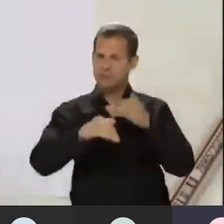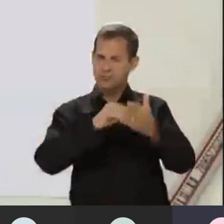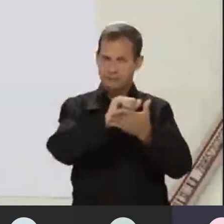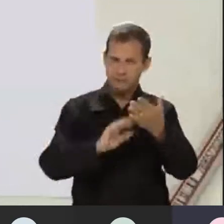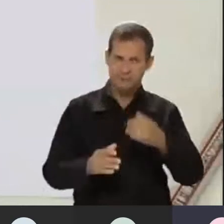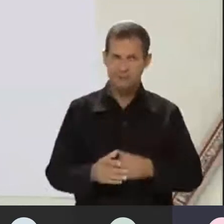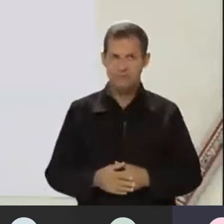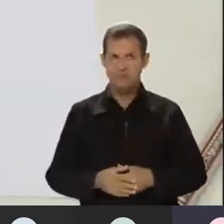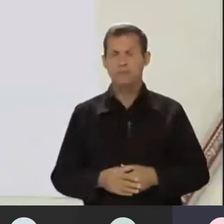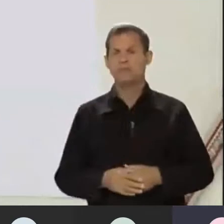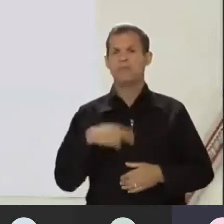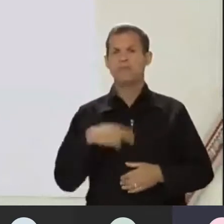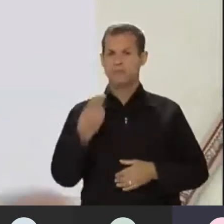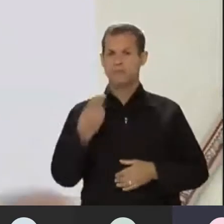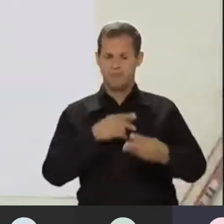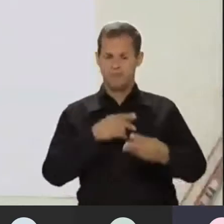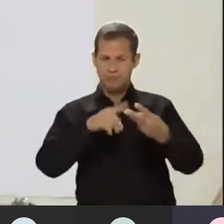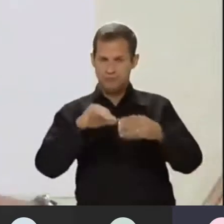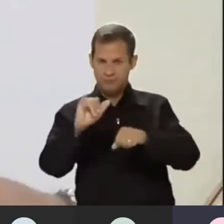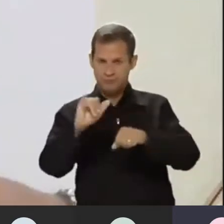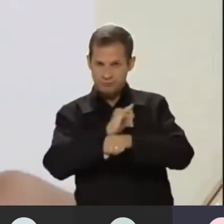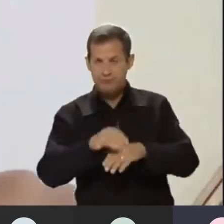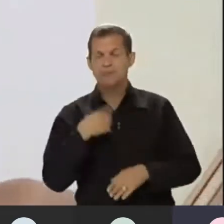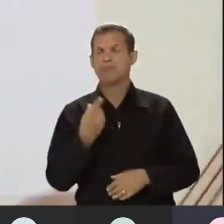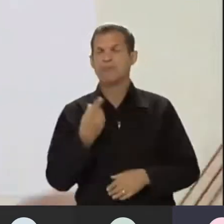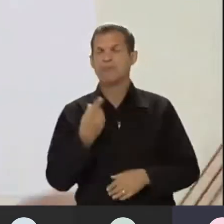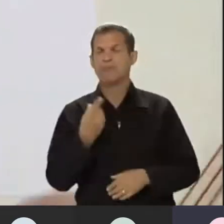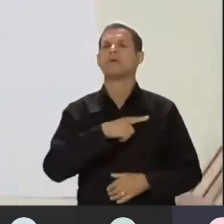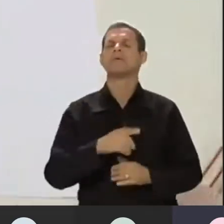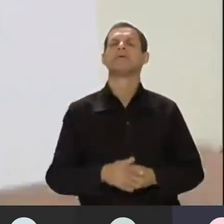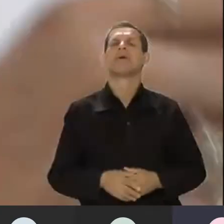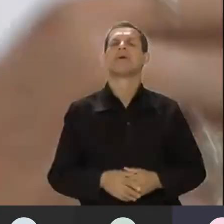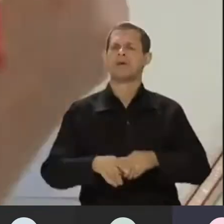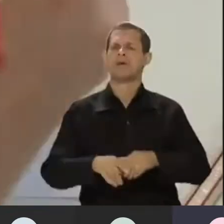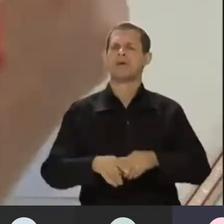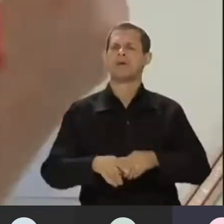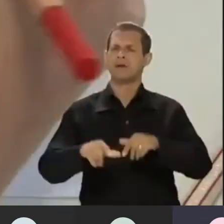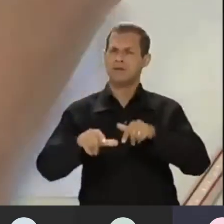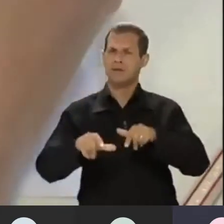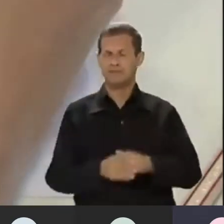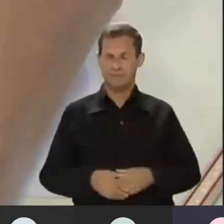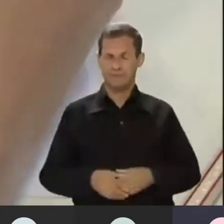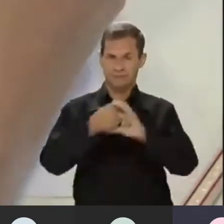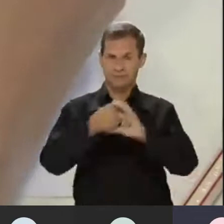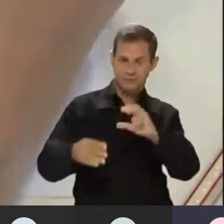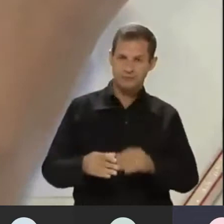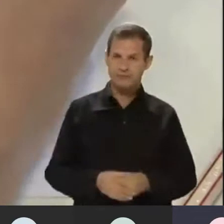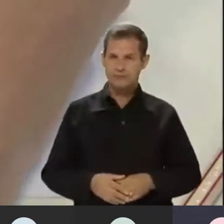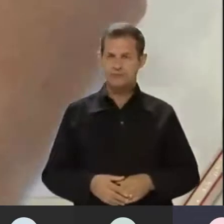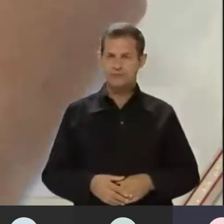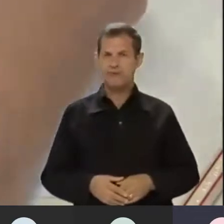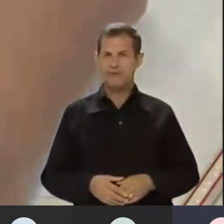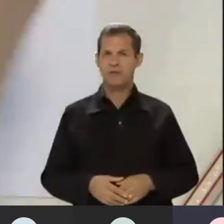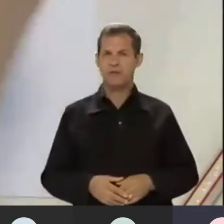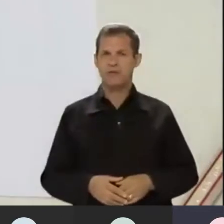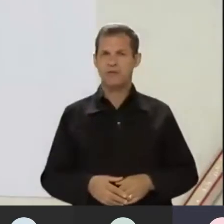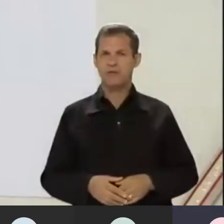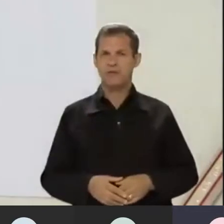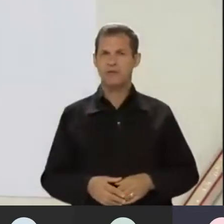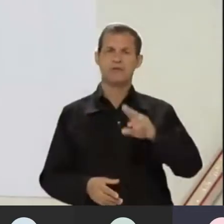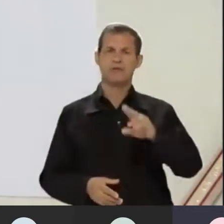exercício. E aqui o nosso terceiro passo, nós vamos ter que trabalhar em razão da umidade média